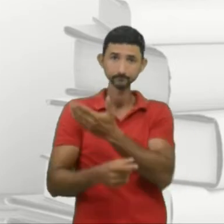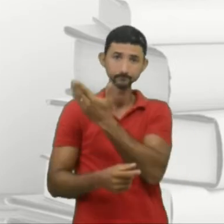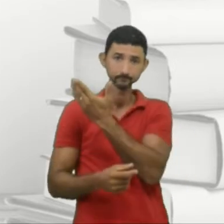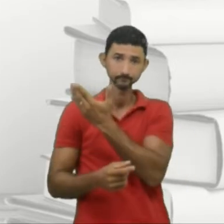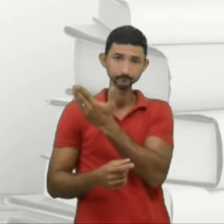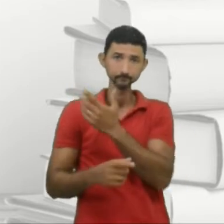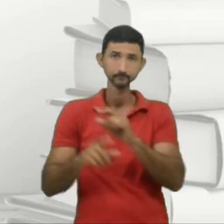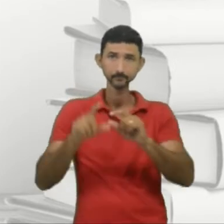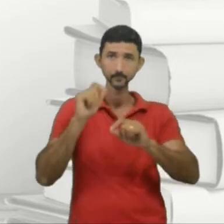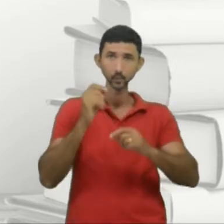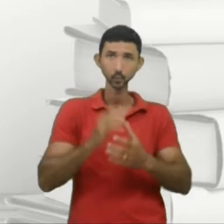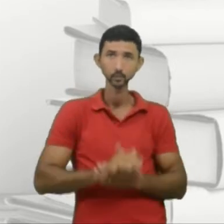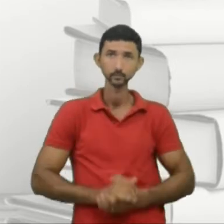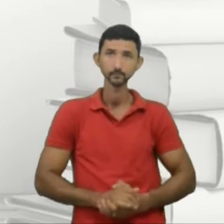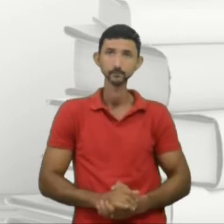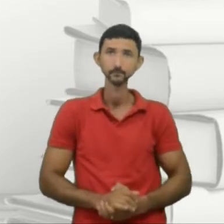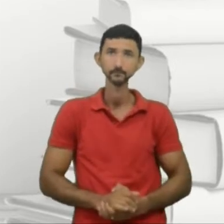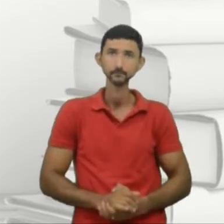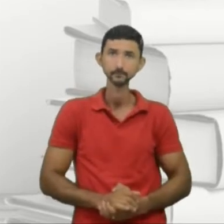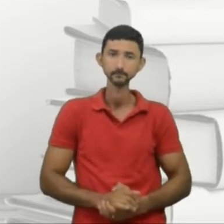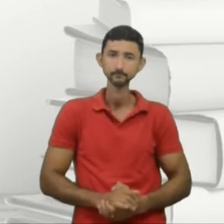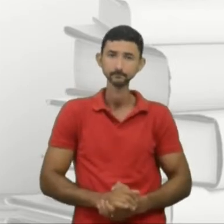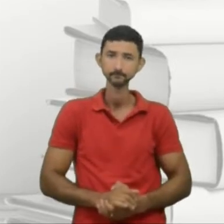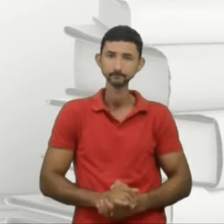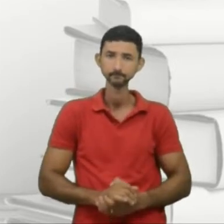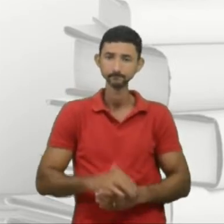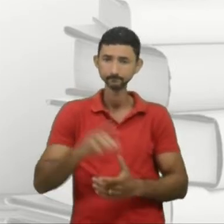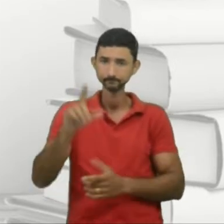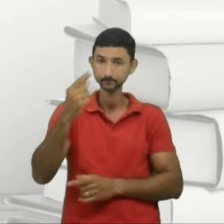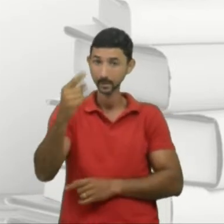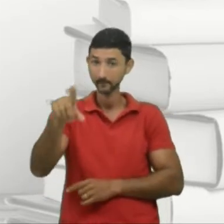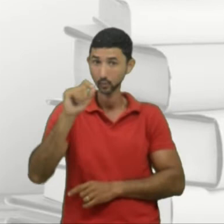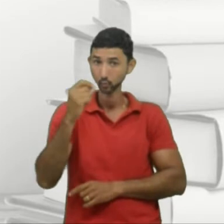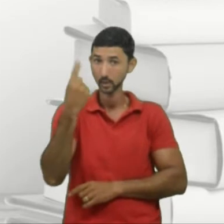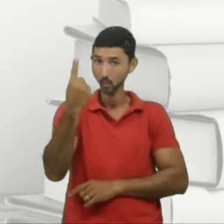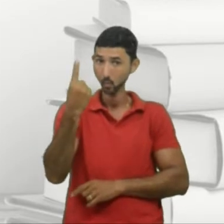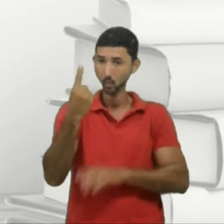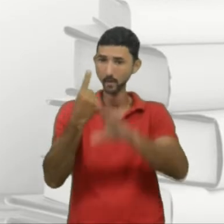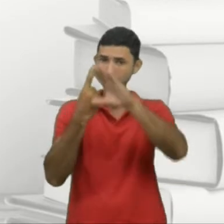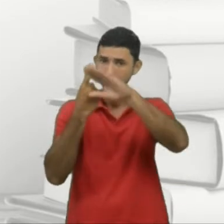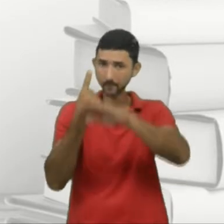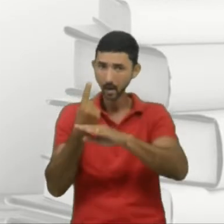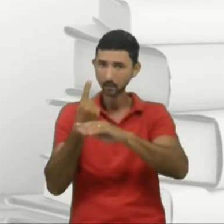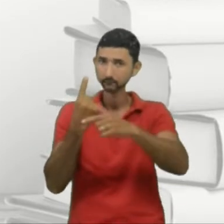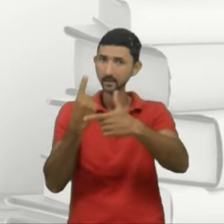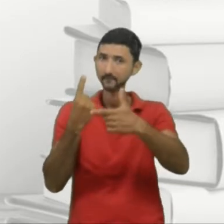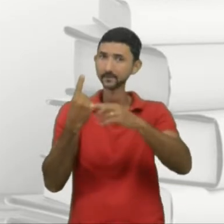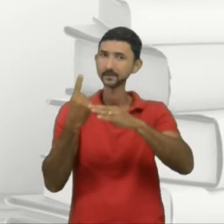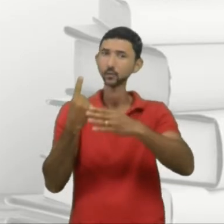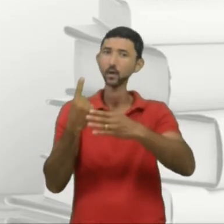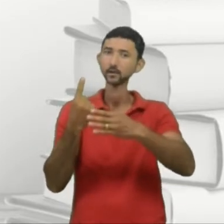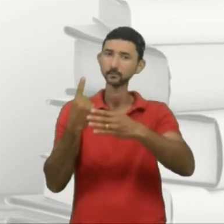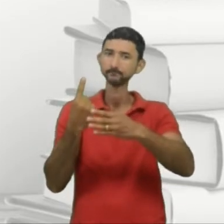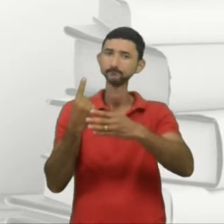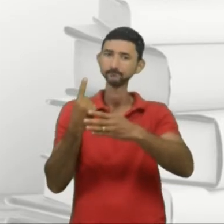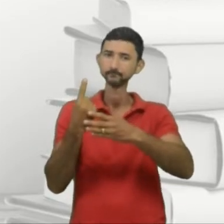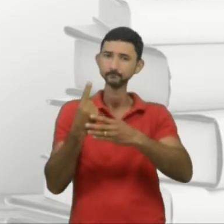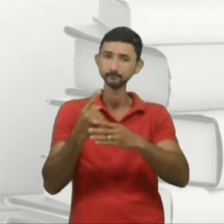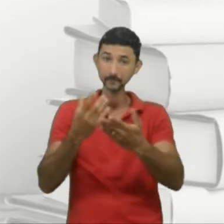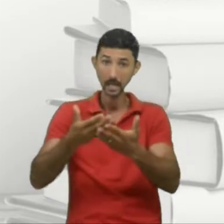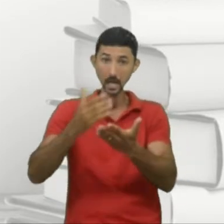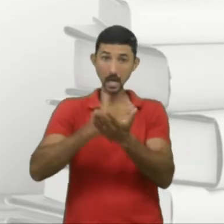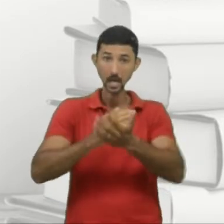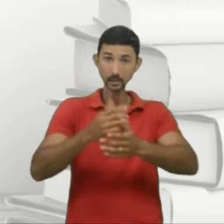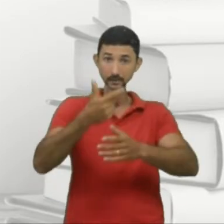aluno, ao acaso, vão restar apenas 24 alunos. Restam 24 alunos para assumir